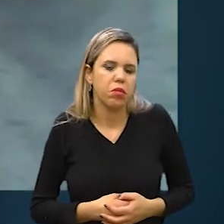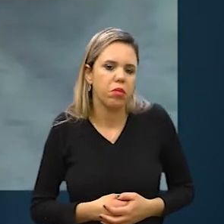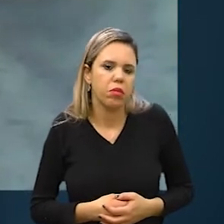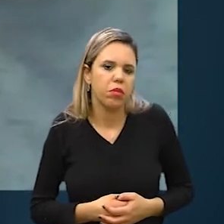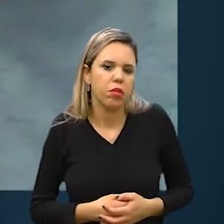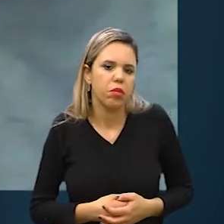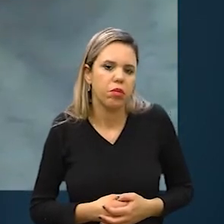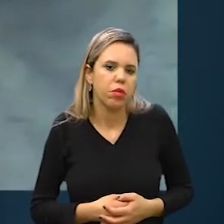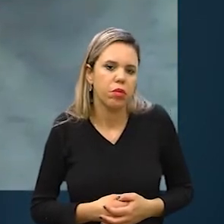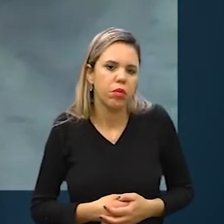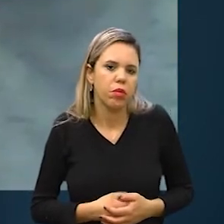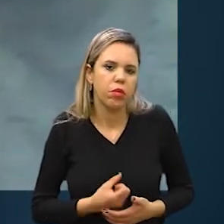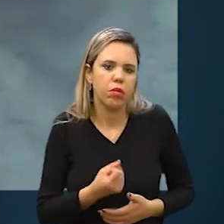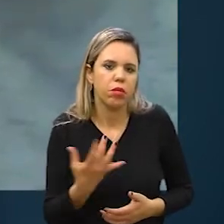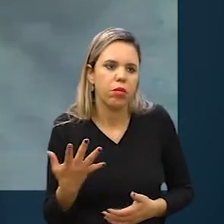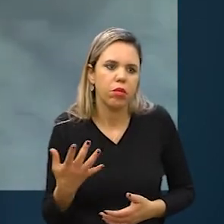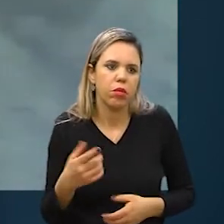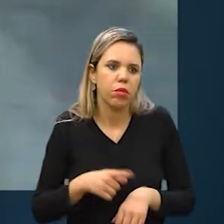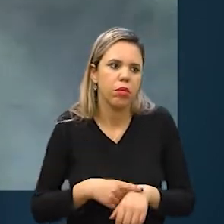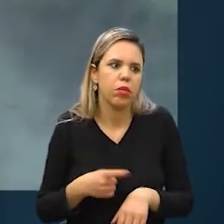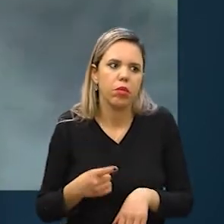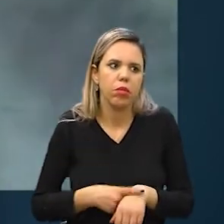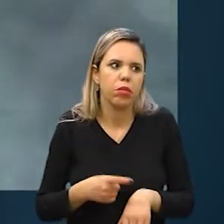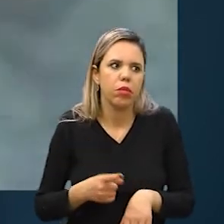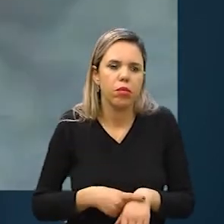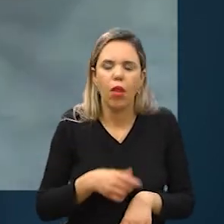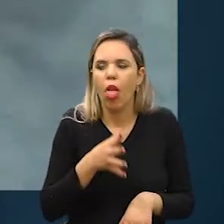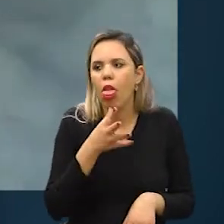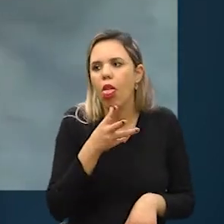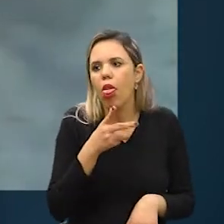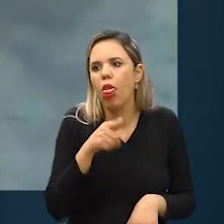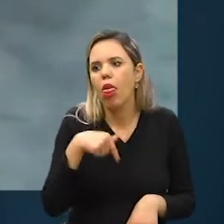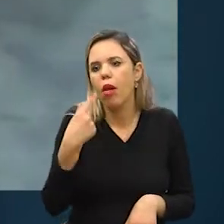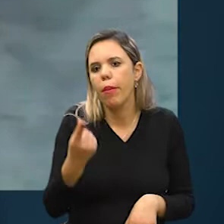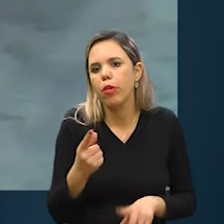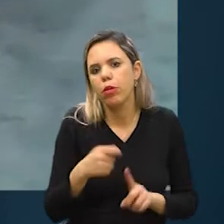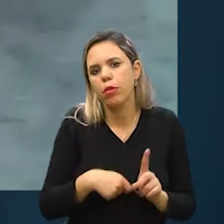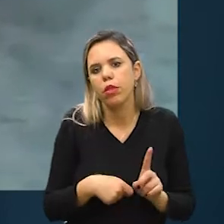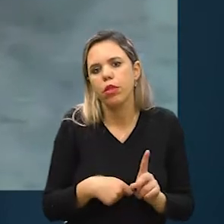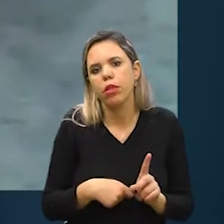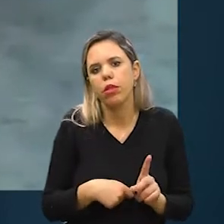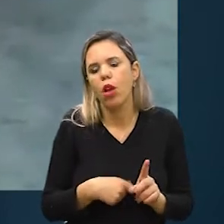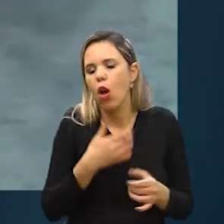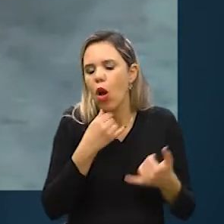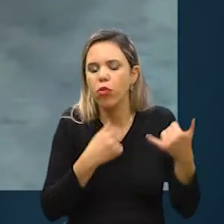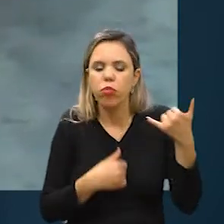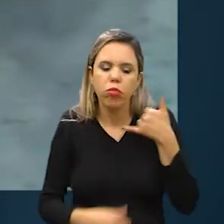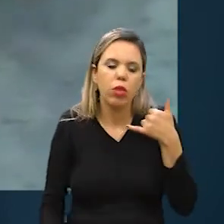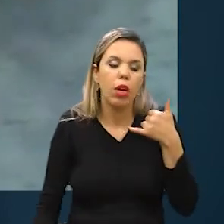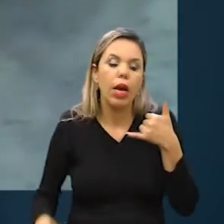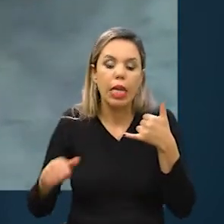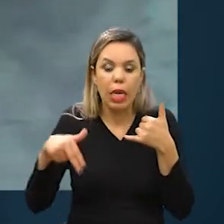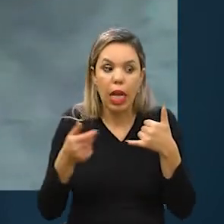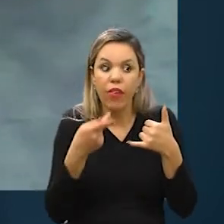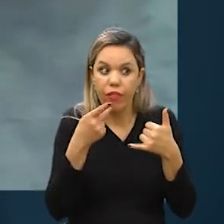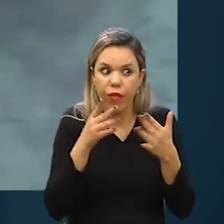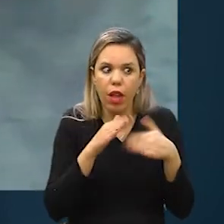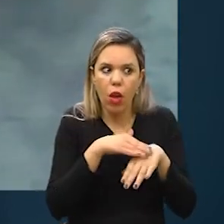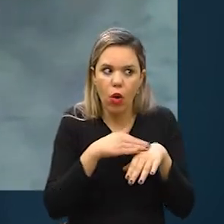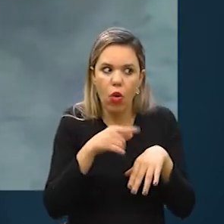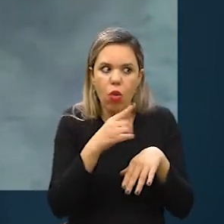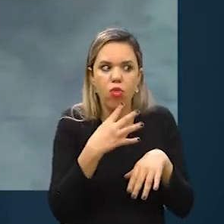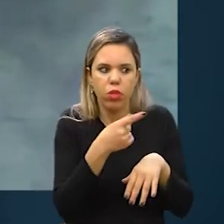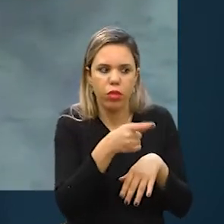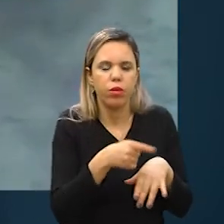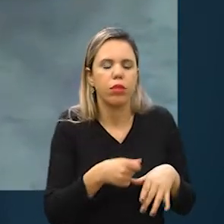tiveram incontáveis, né? O tempo não passava. Depois de 30 dias, ele me ligou e falou, olha, a Ana quer falar com você,